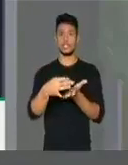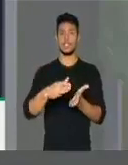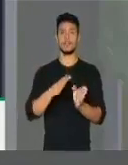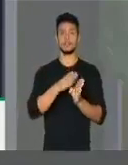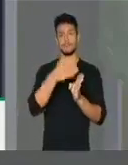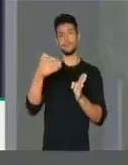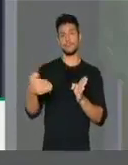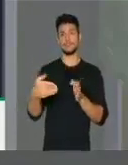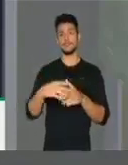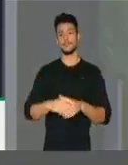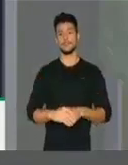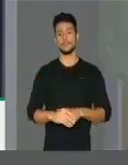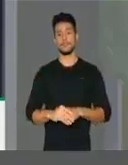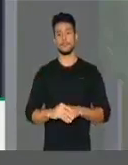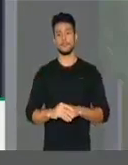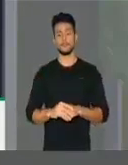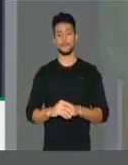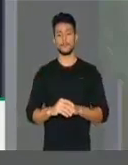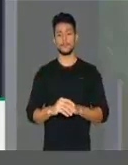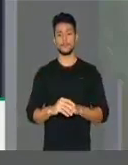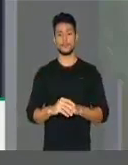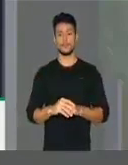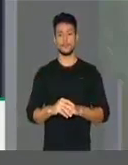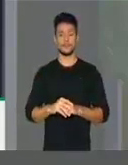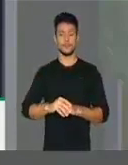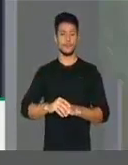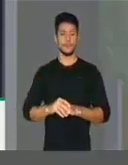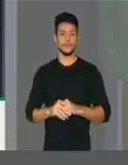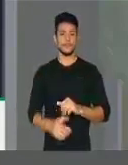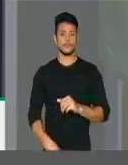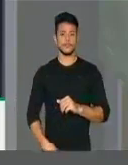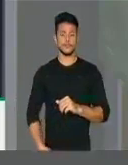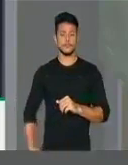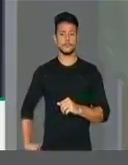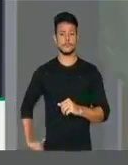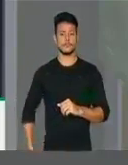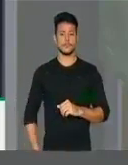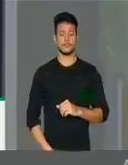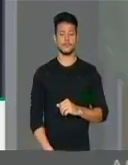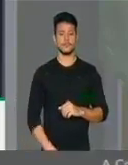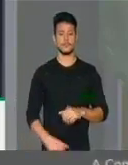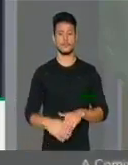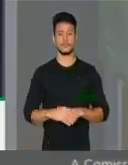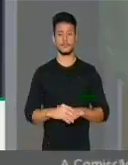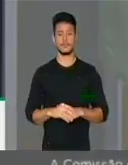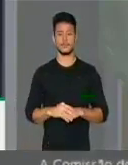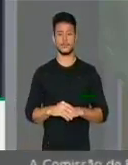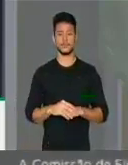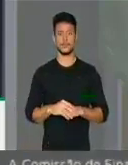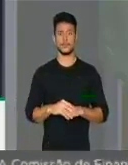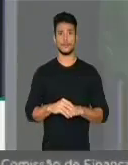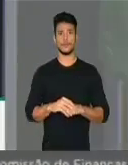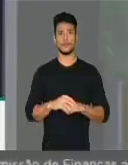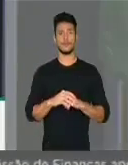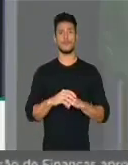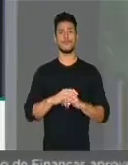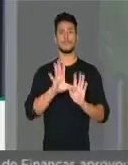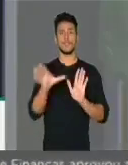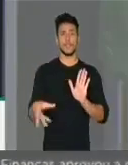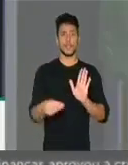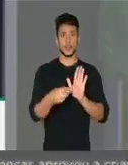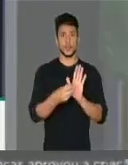vigor das metas previstas no artigo 6º dessa lei. A emenda de número